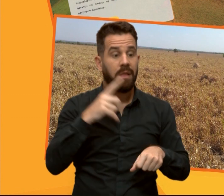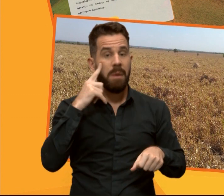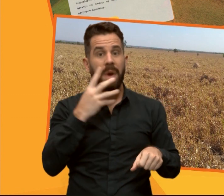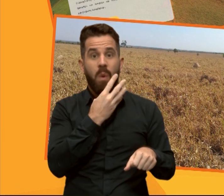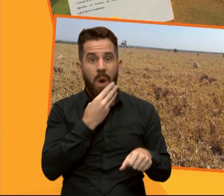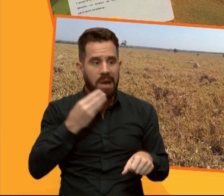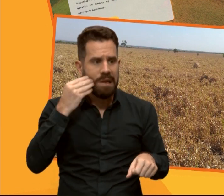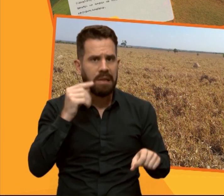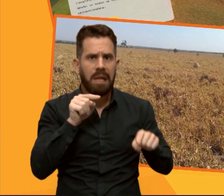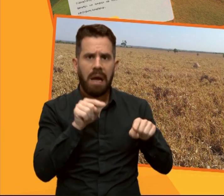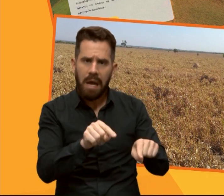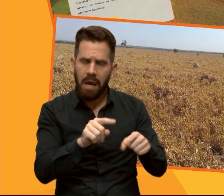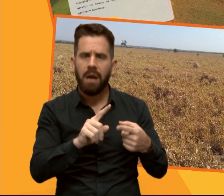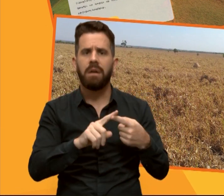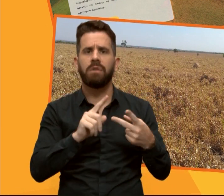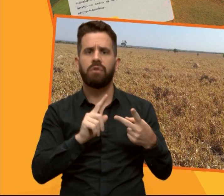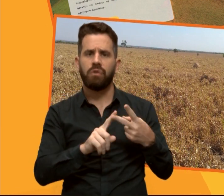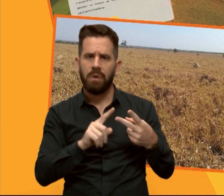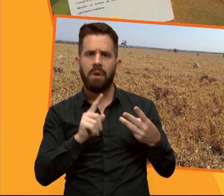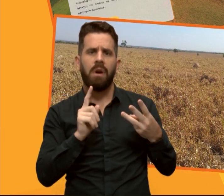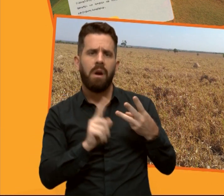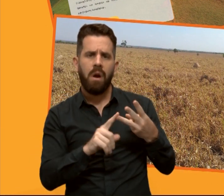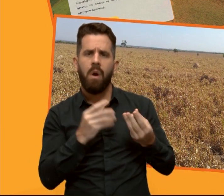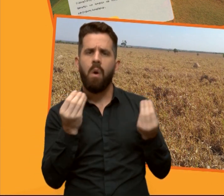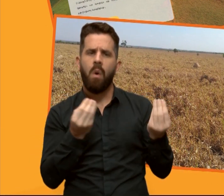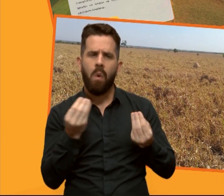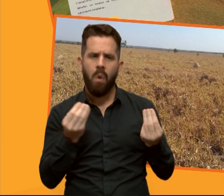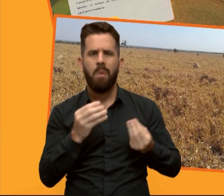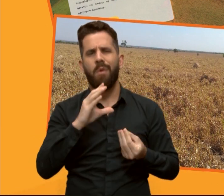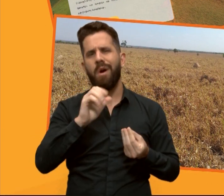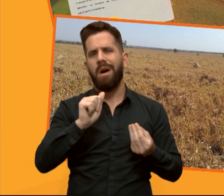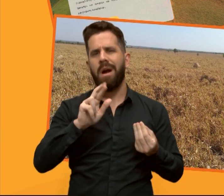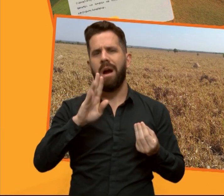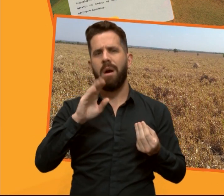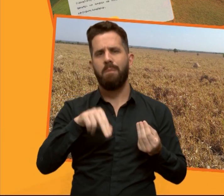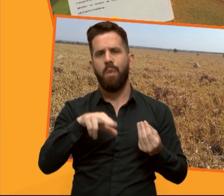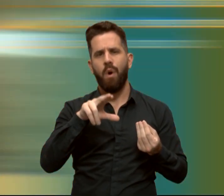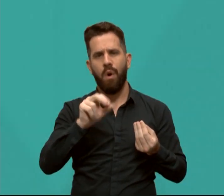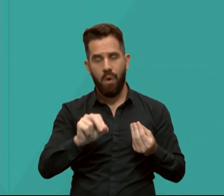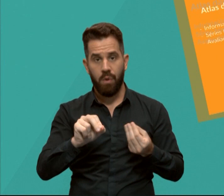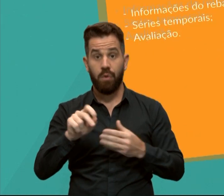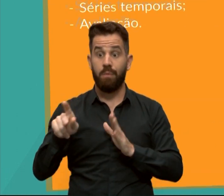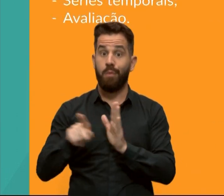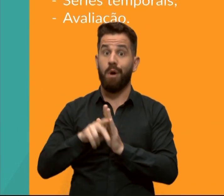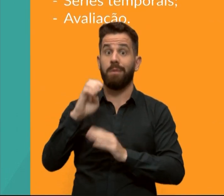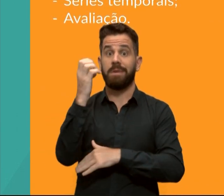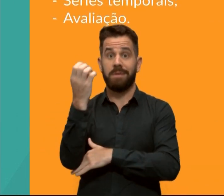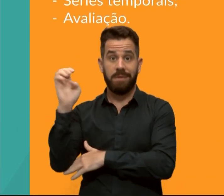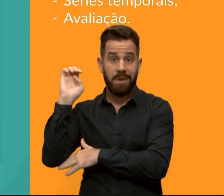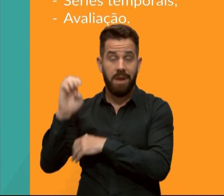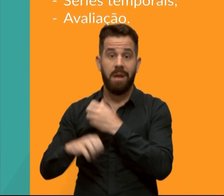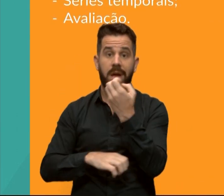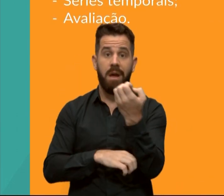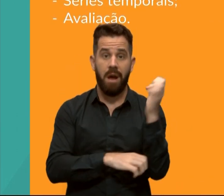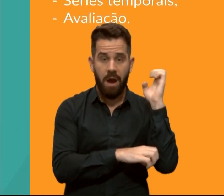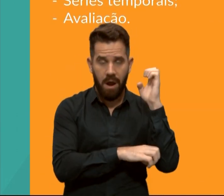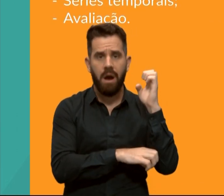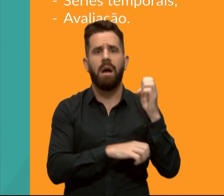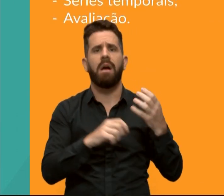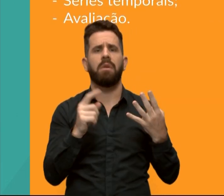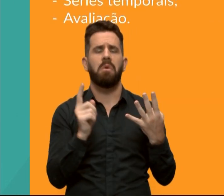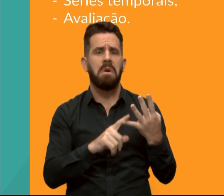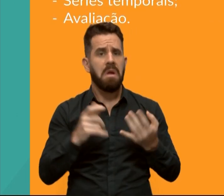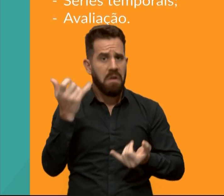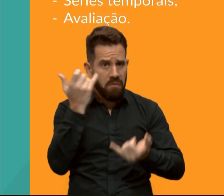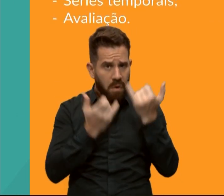áreas, mapeamento dos estoques de carbono das pastagens no Cerrado, informações do rebanho bovino